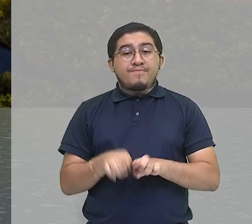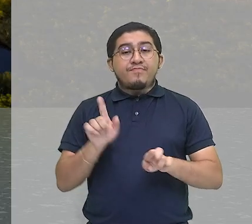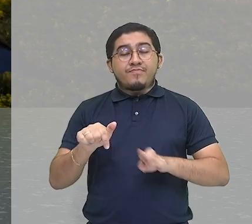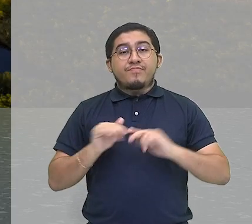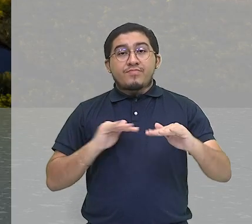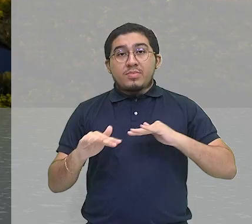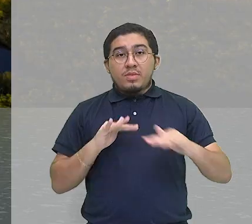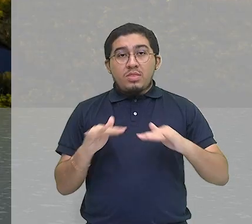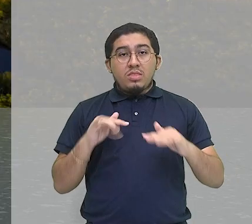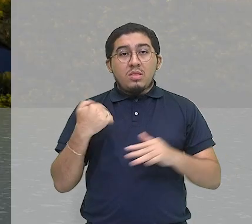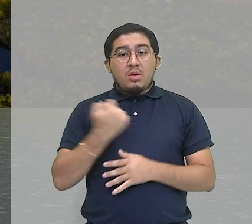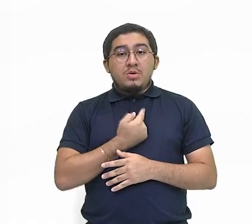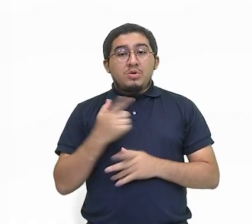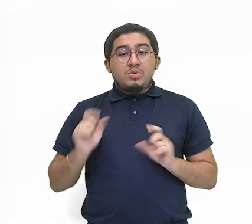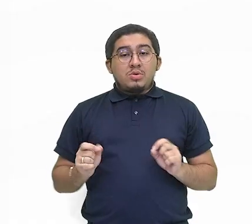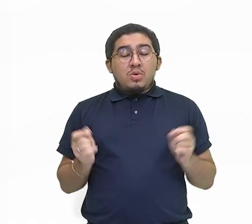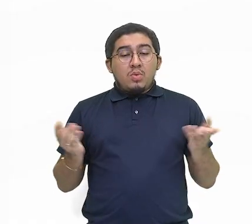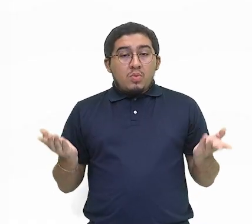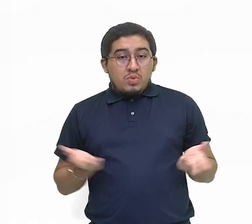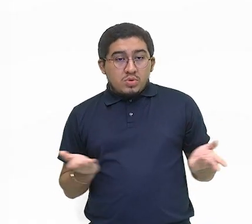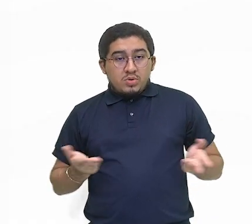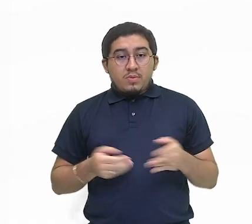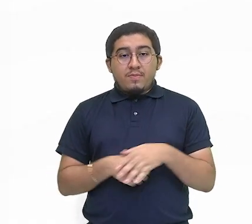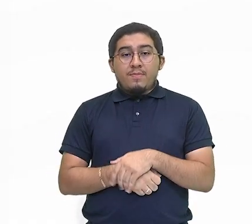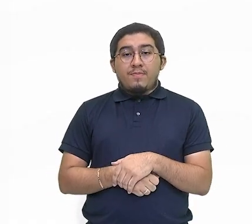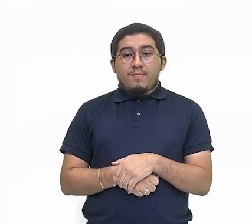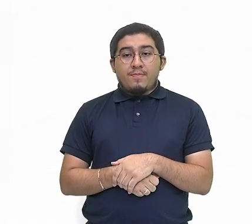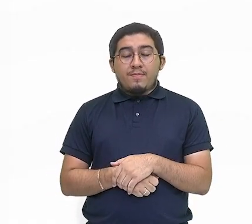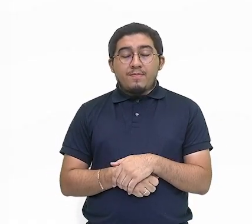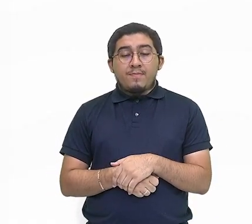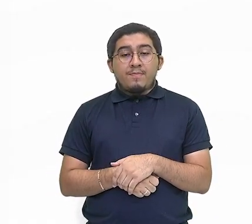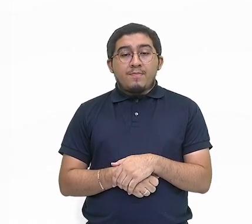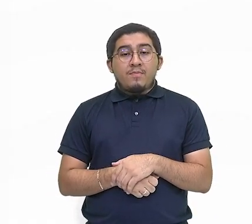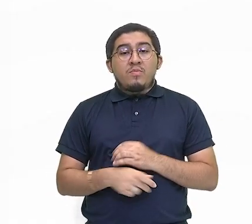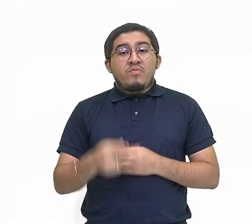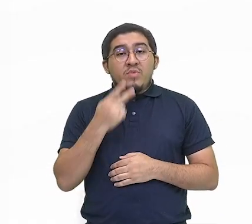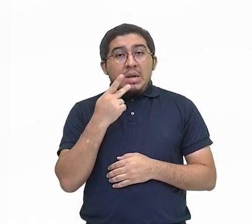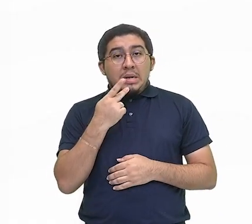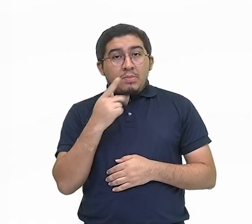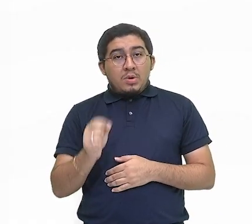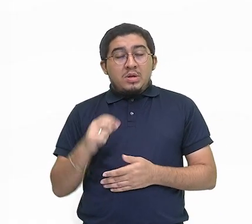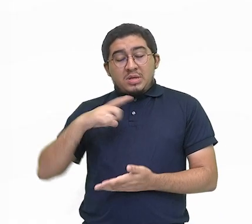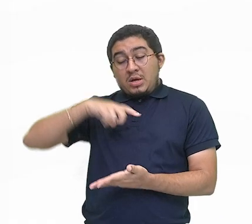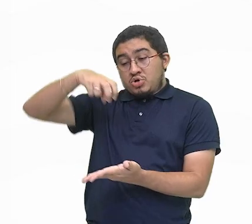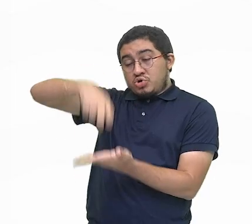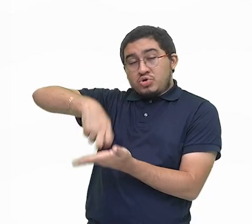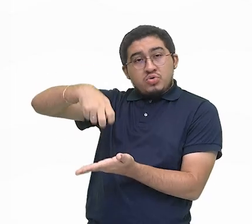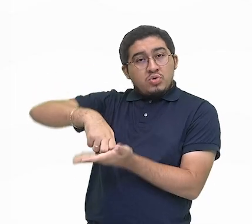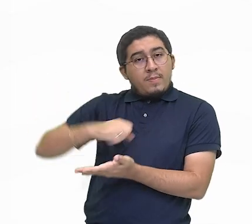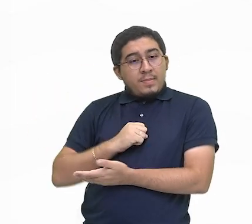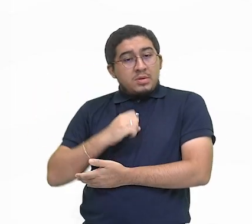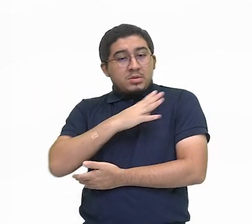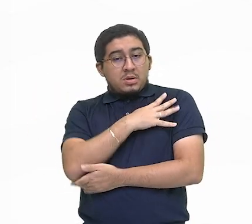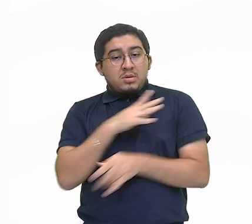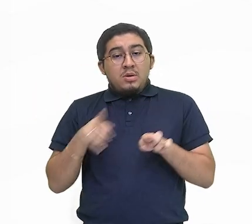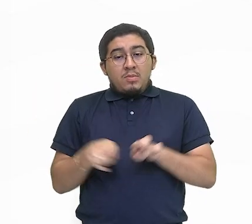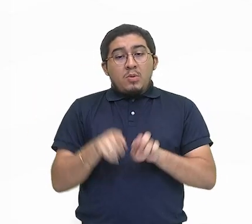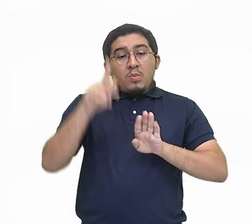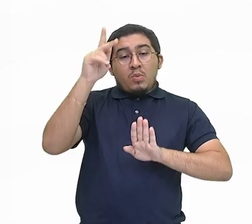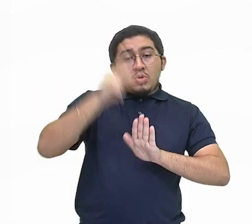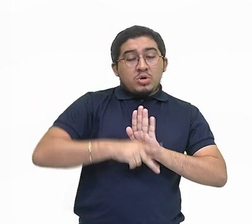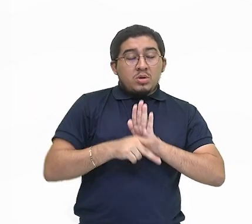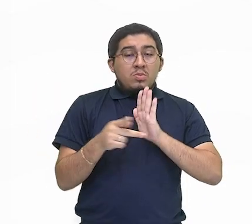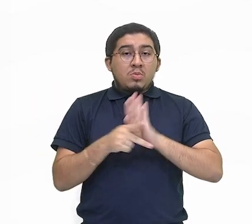Amazônia na nossa atualidade? Nós falamos da ditadura civil-militar aos grandes projetos